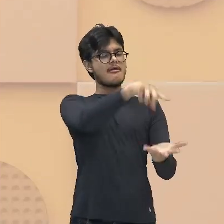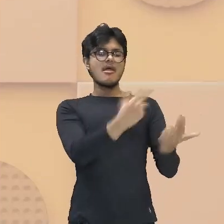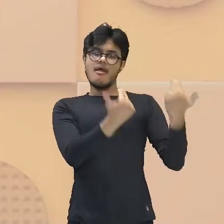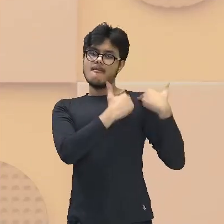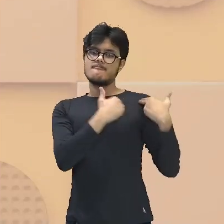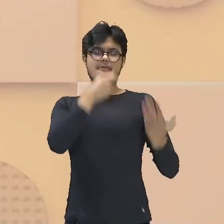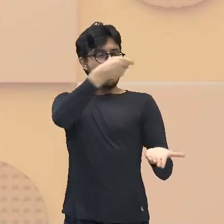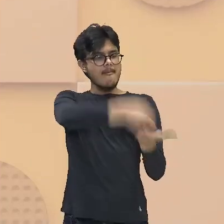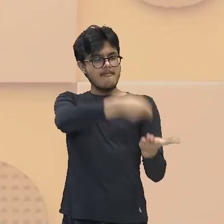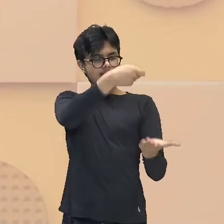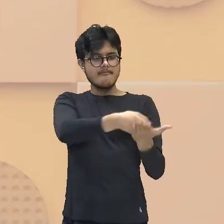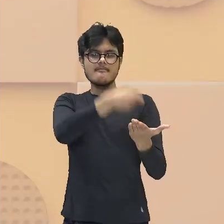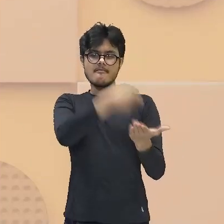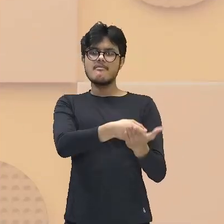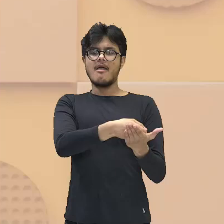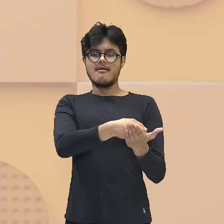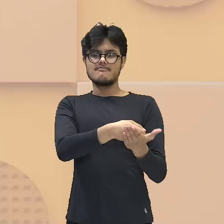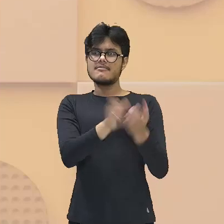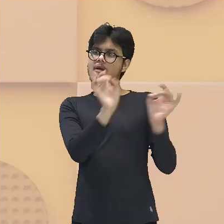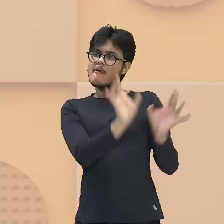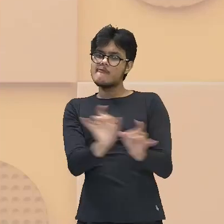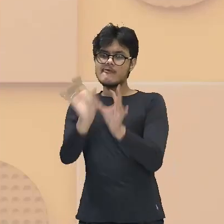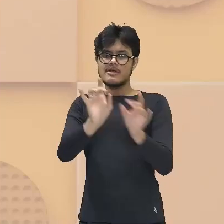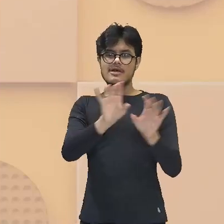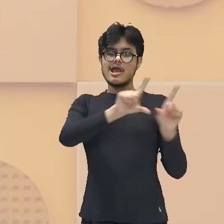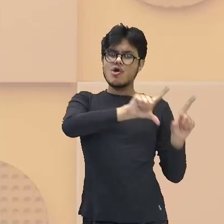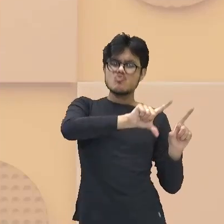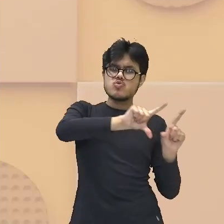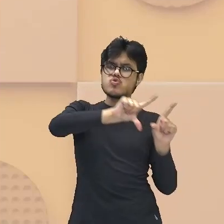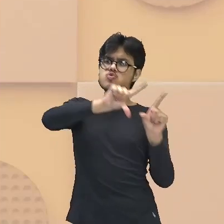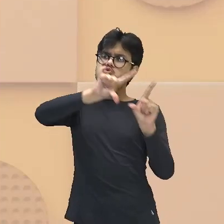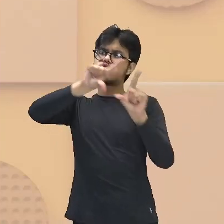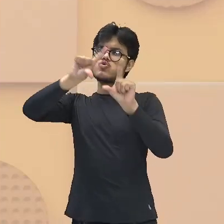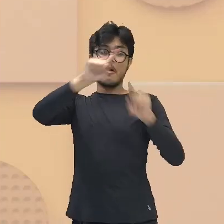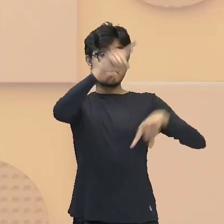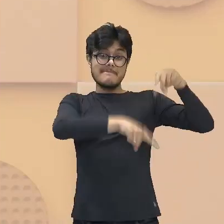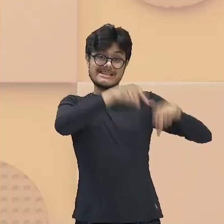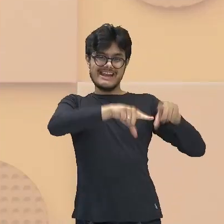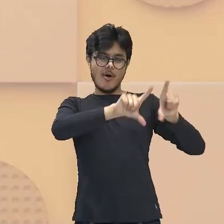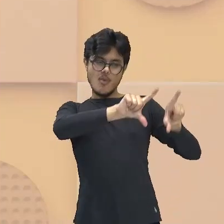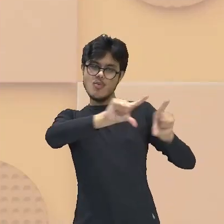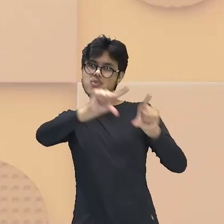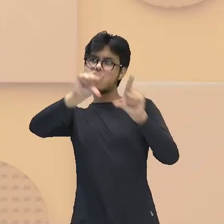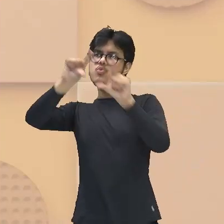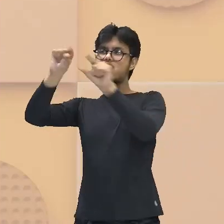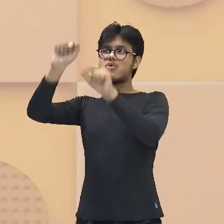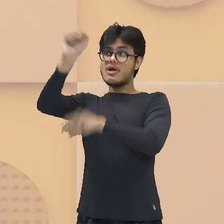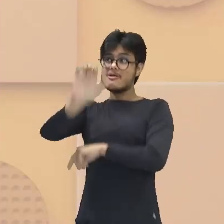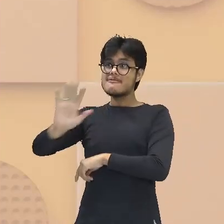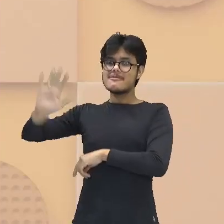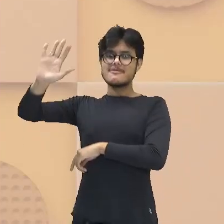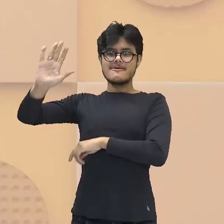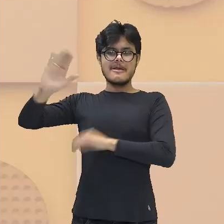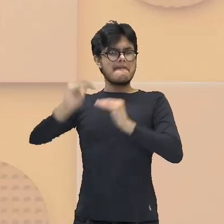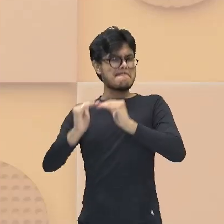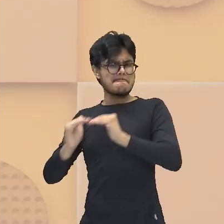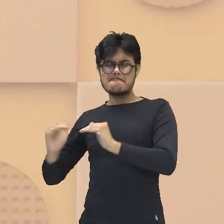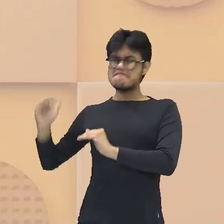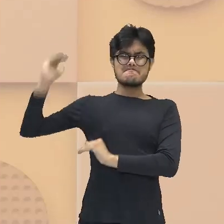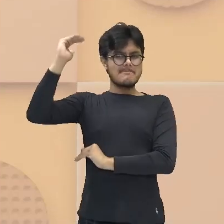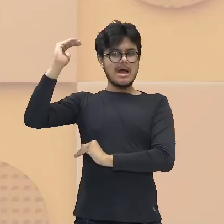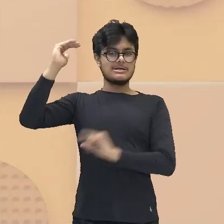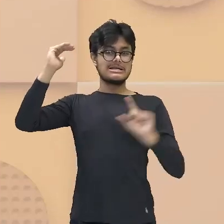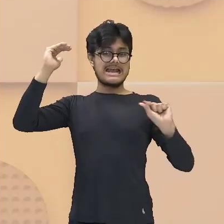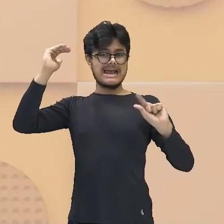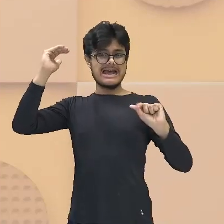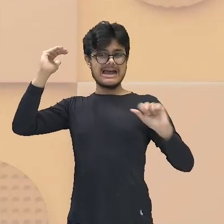a importar, né, as manufaturas das metrópoles a preços bastante altos, bastante